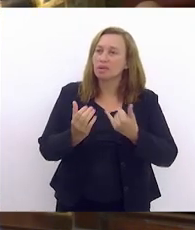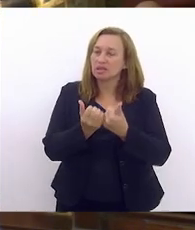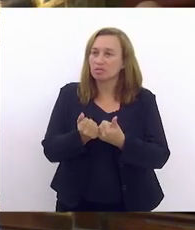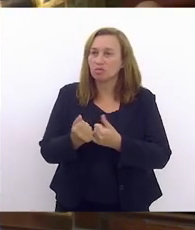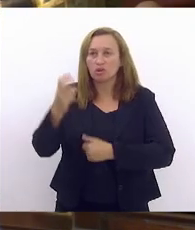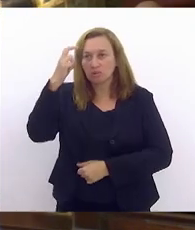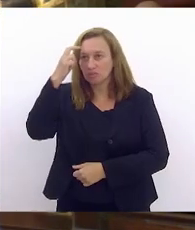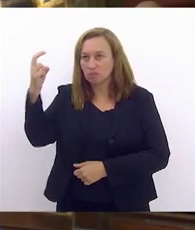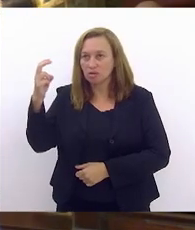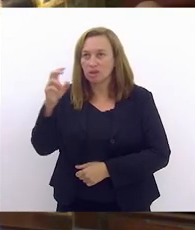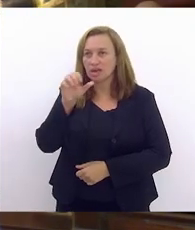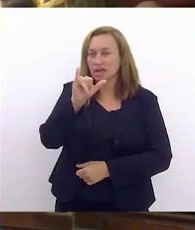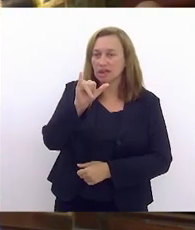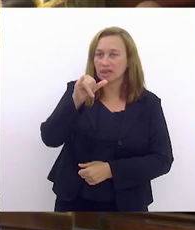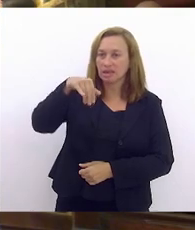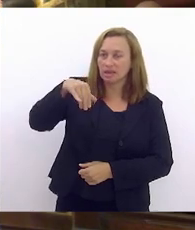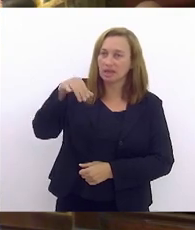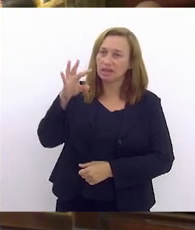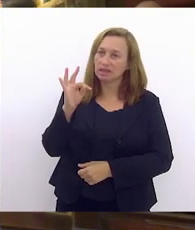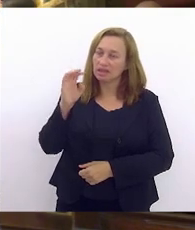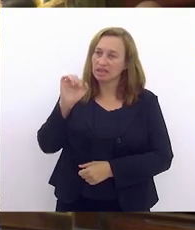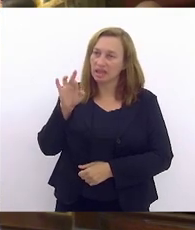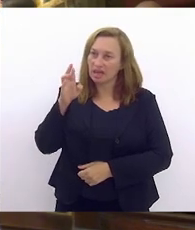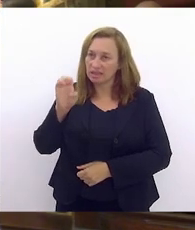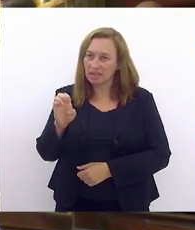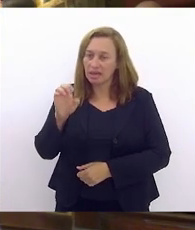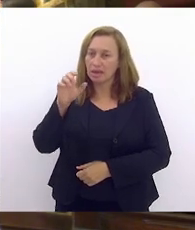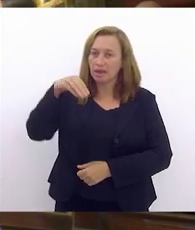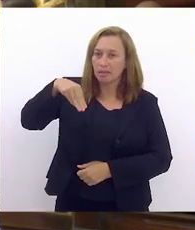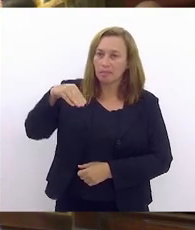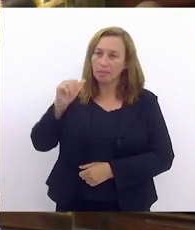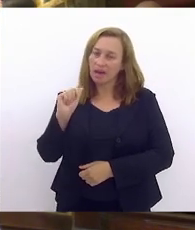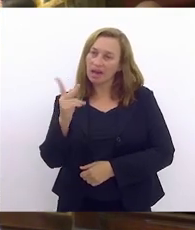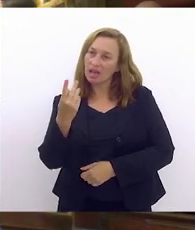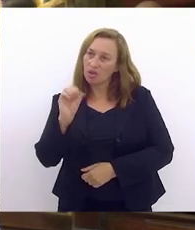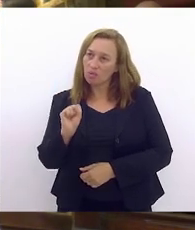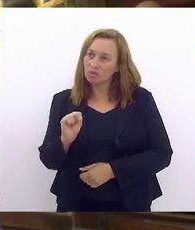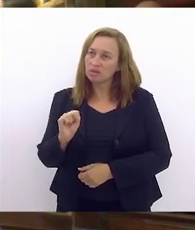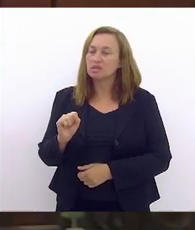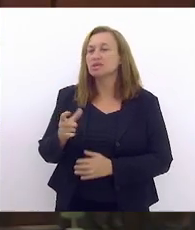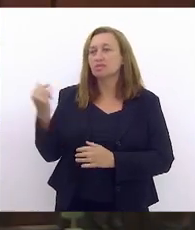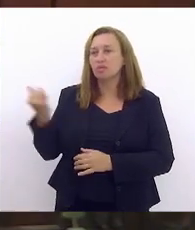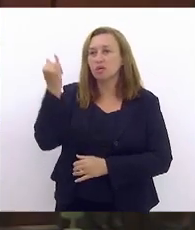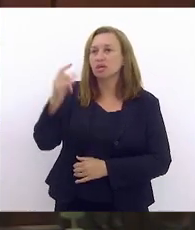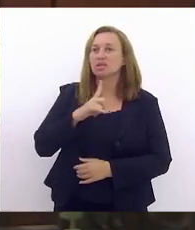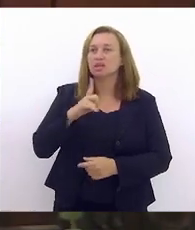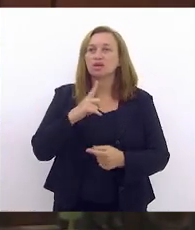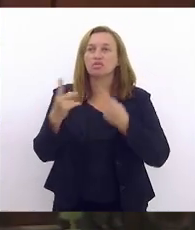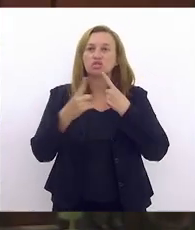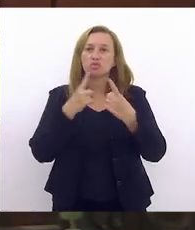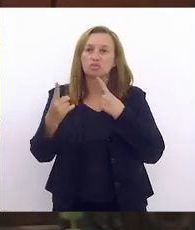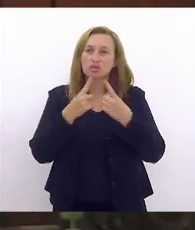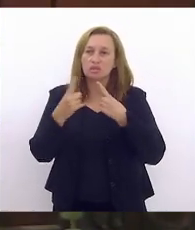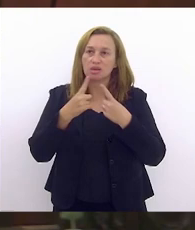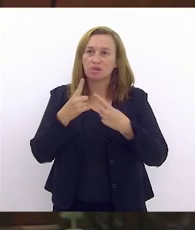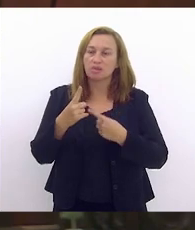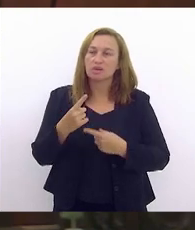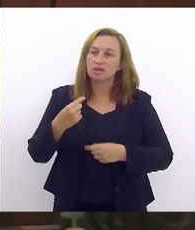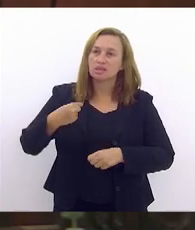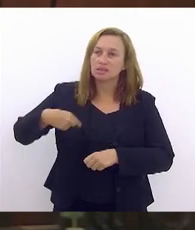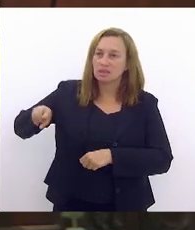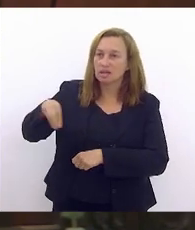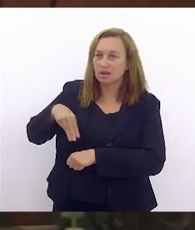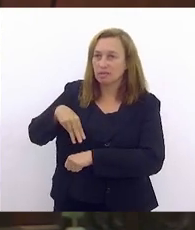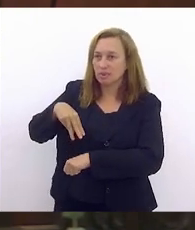Intendente Magalhães, que é um tombamento importante, que tinha essa discussão de intendente das escolas irem para Sapucaí ou não.